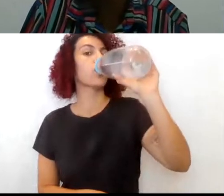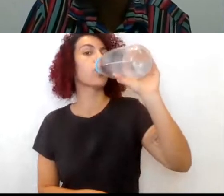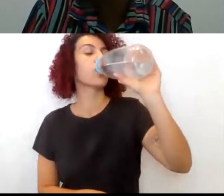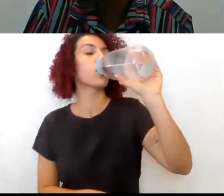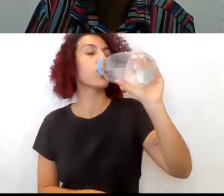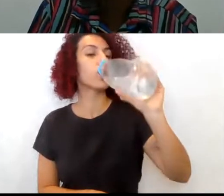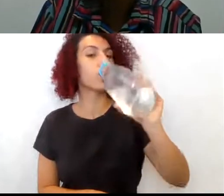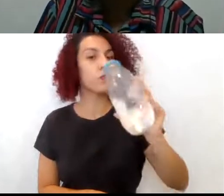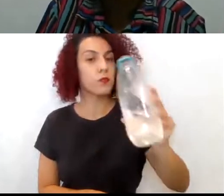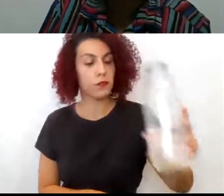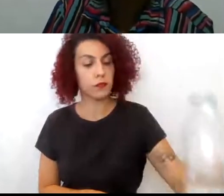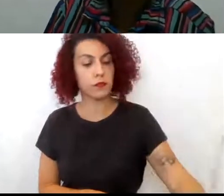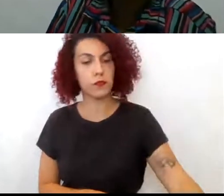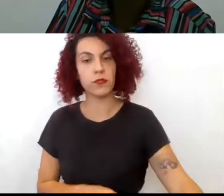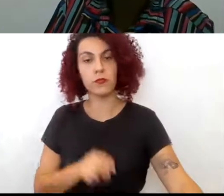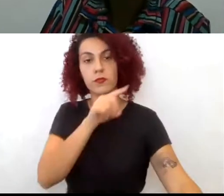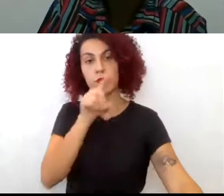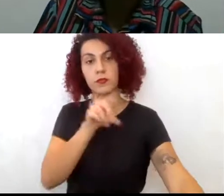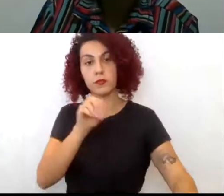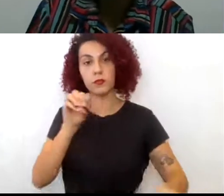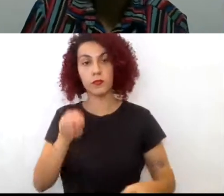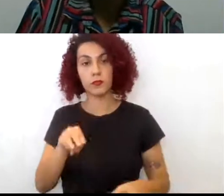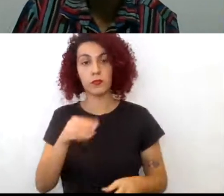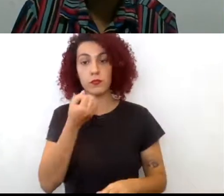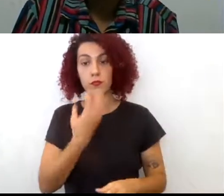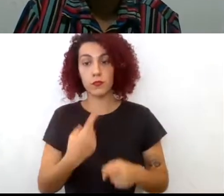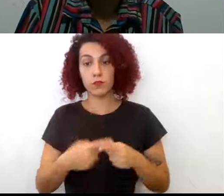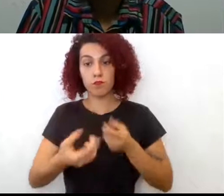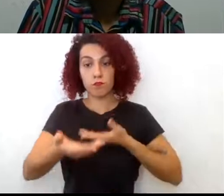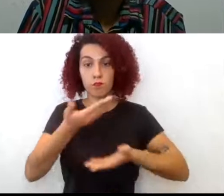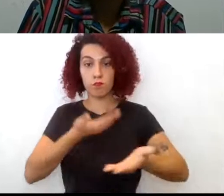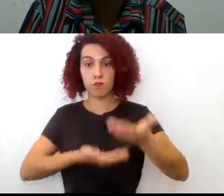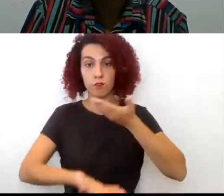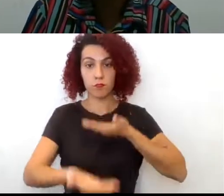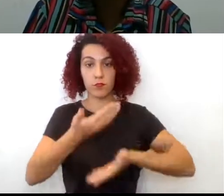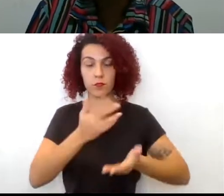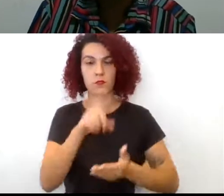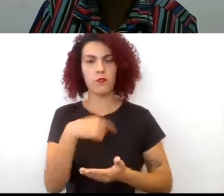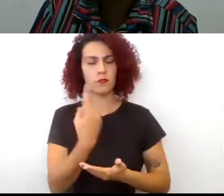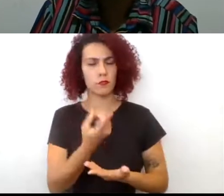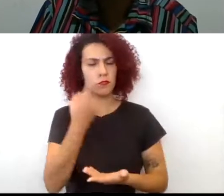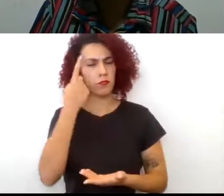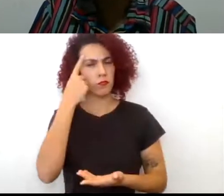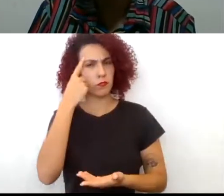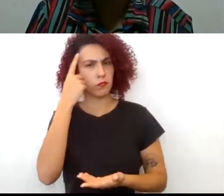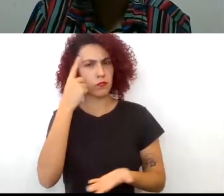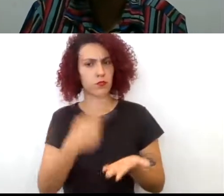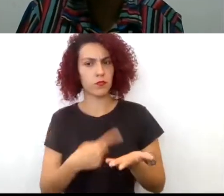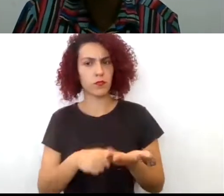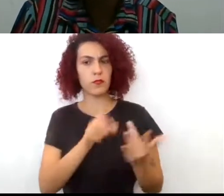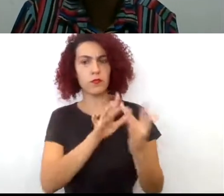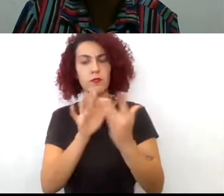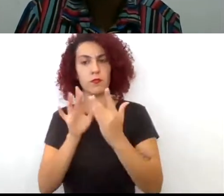trocar proximidade né Eu prefiro junto que a gente precisa trocar mas eu acho que a gente pode fazer assim Bela pega o contato dessa